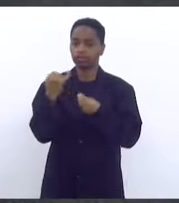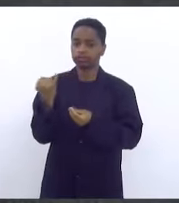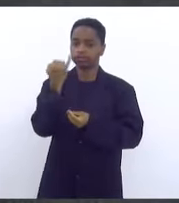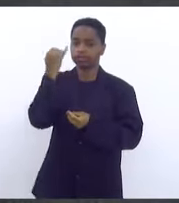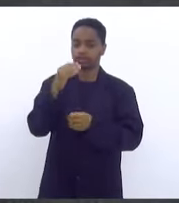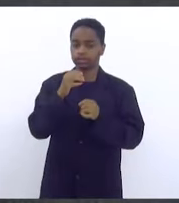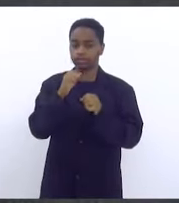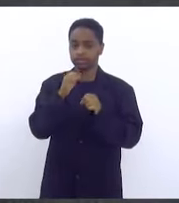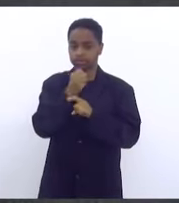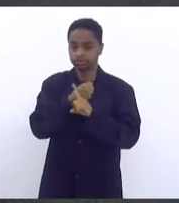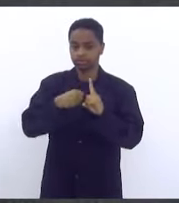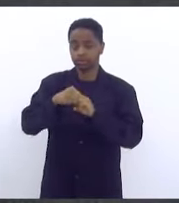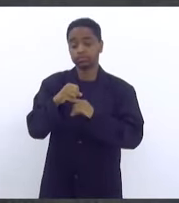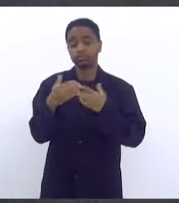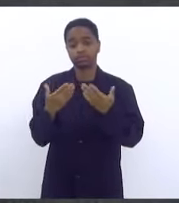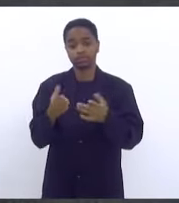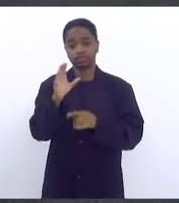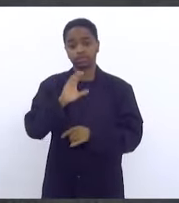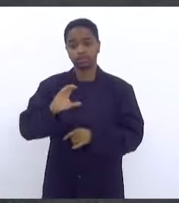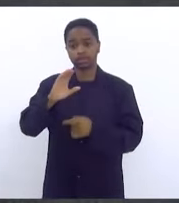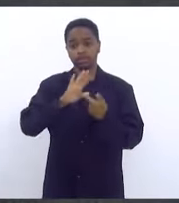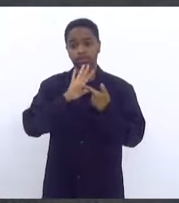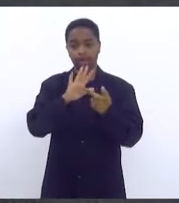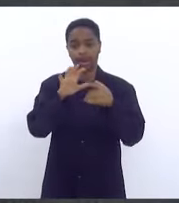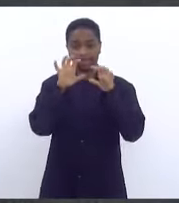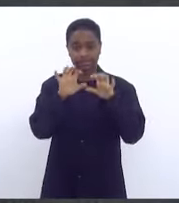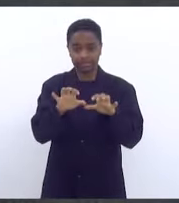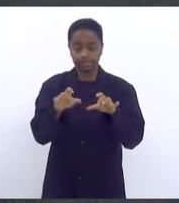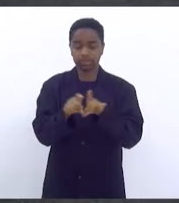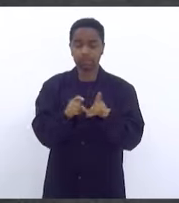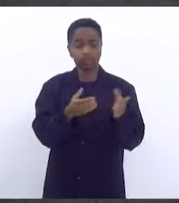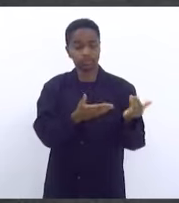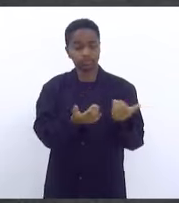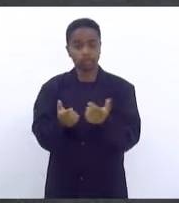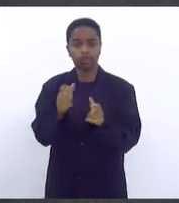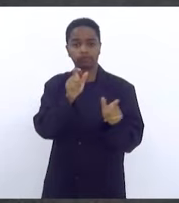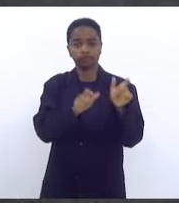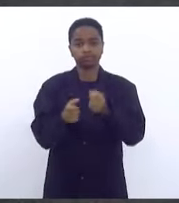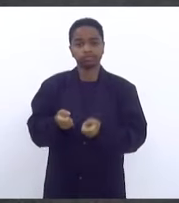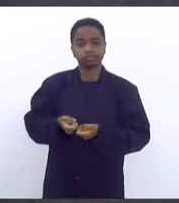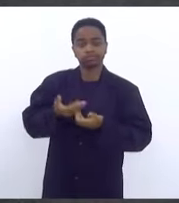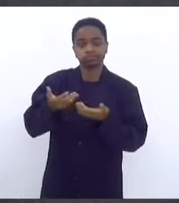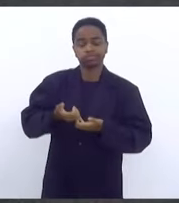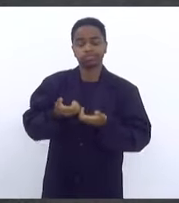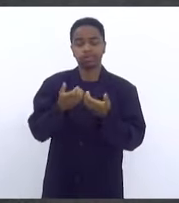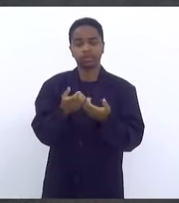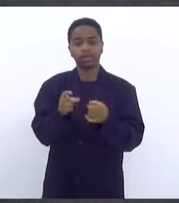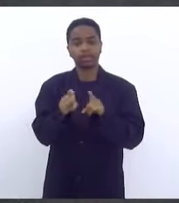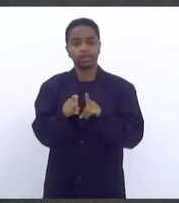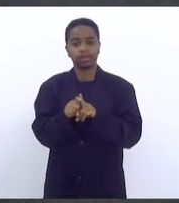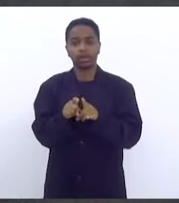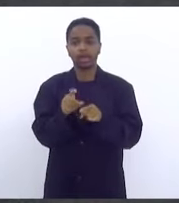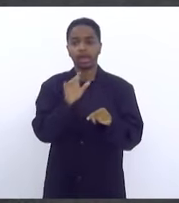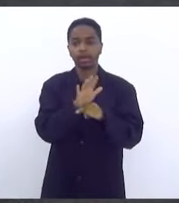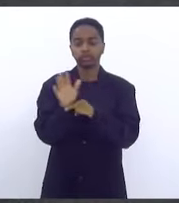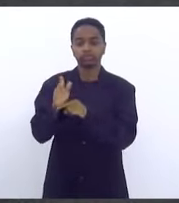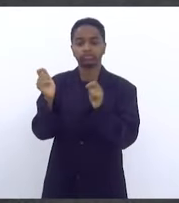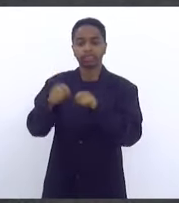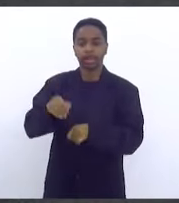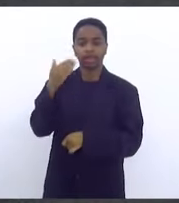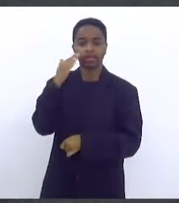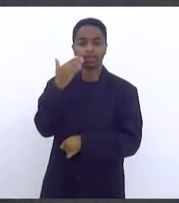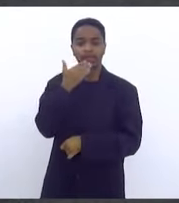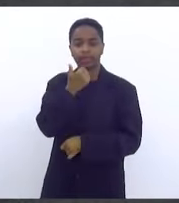Então, a ciência exposta dessa forma, por jovens, de forma lúdica e servindo para o melhor